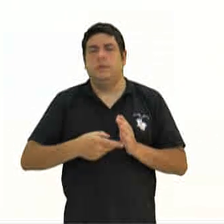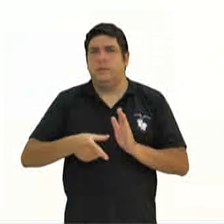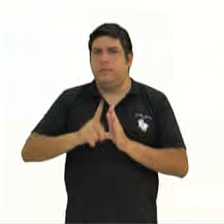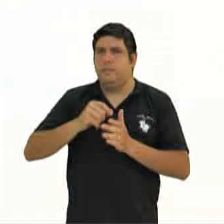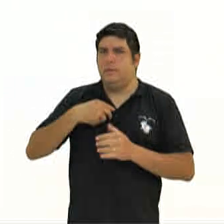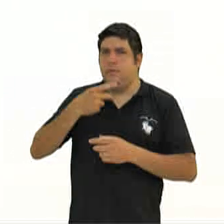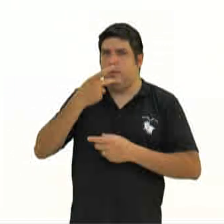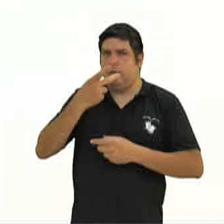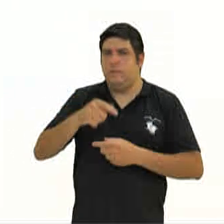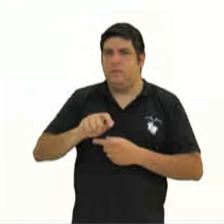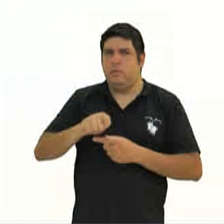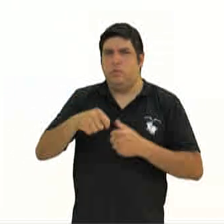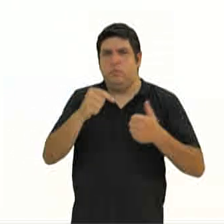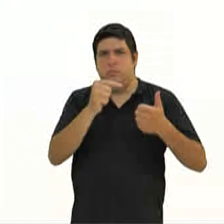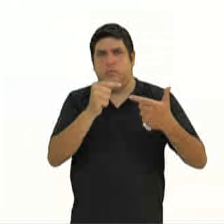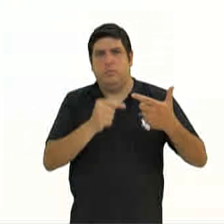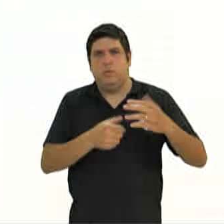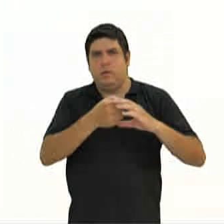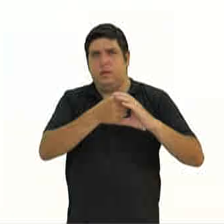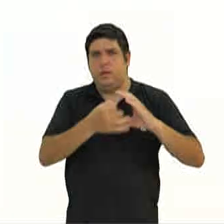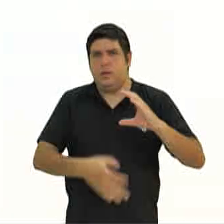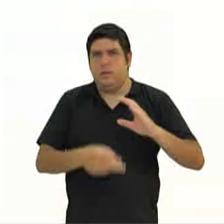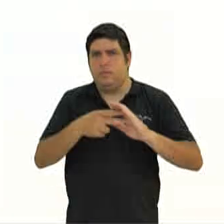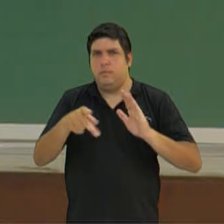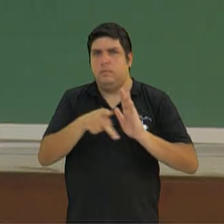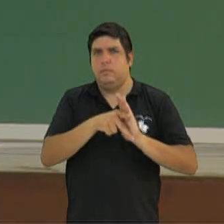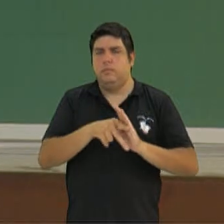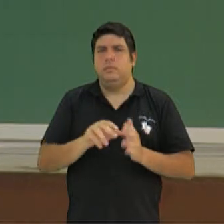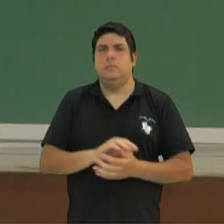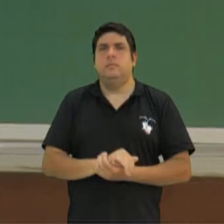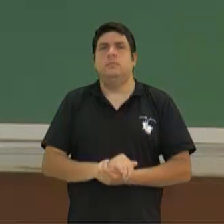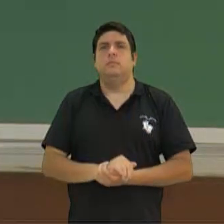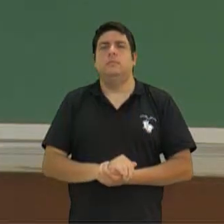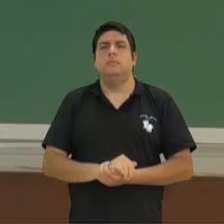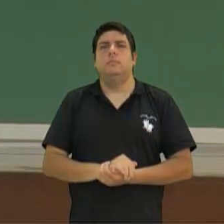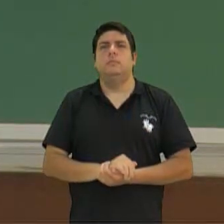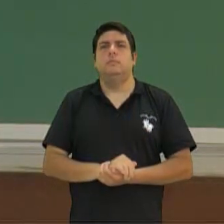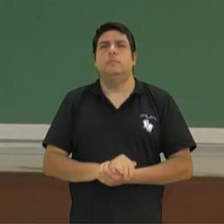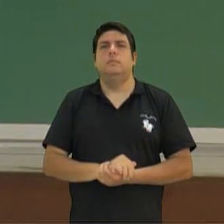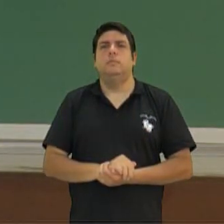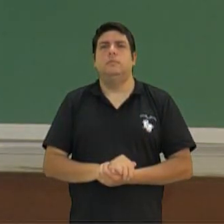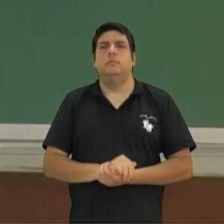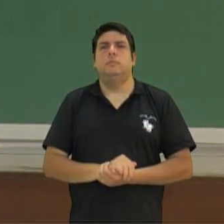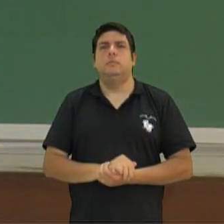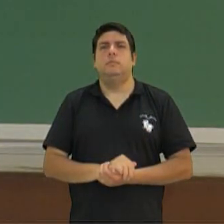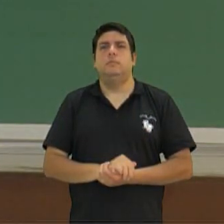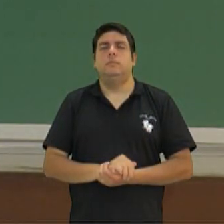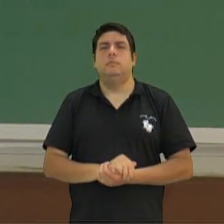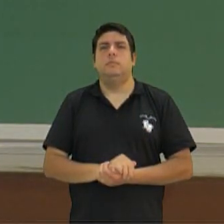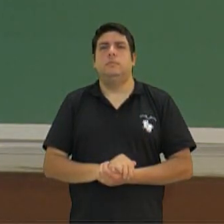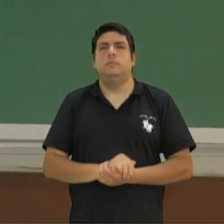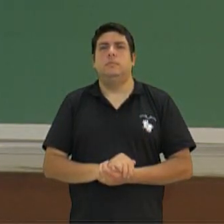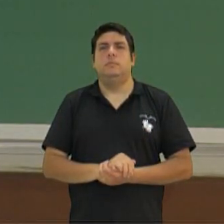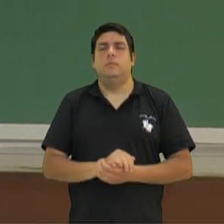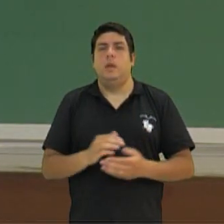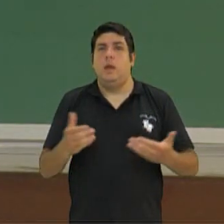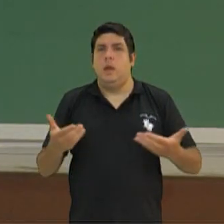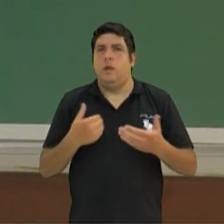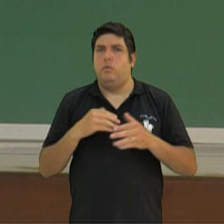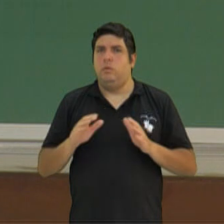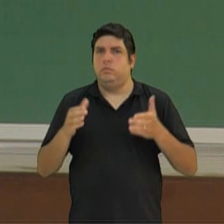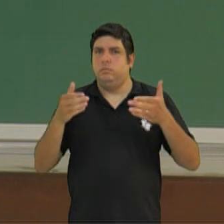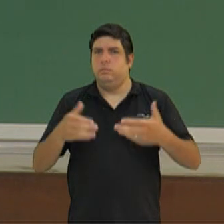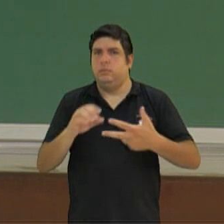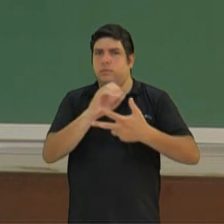tinha falado, todas as características dele no texto, beleza? Então vamos lá, vamos seguir. Vamos agora para a nossa questão